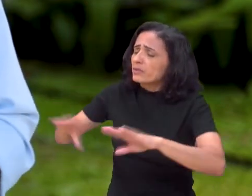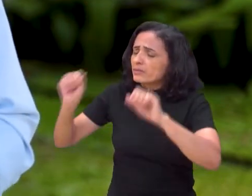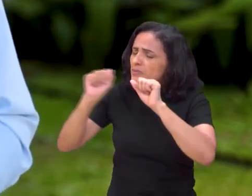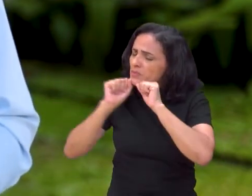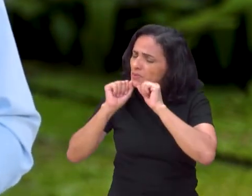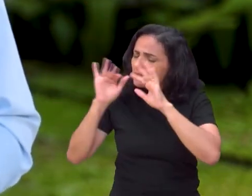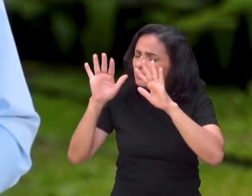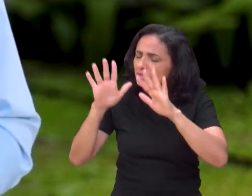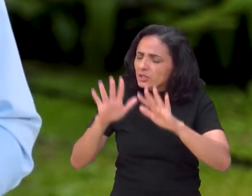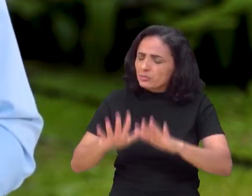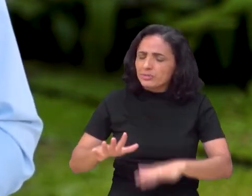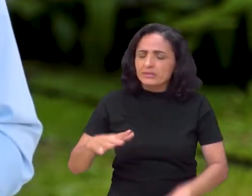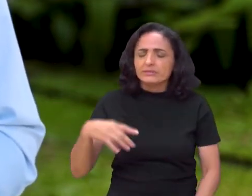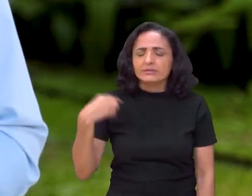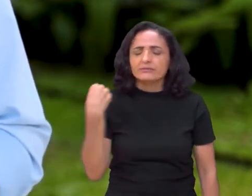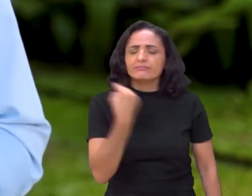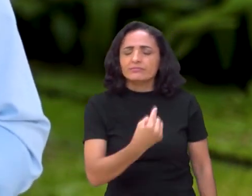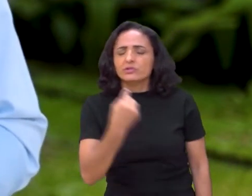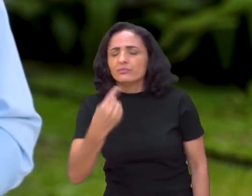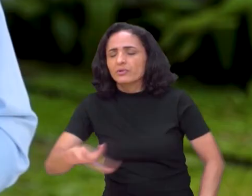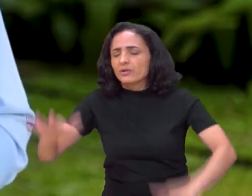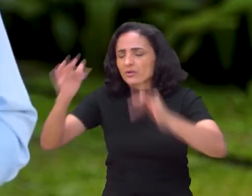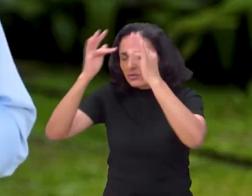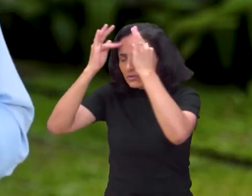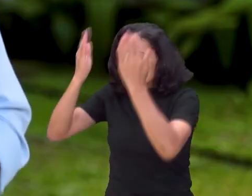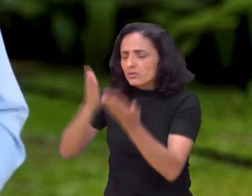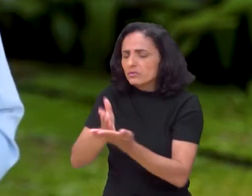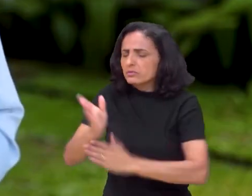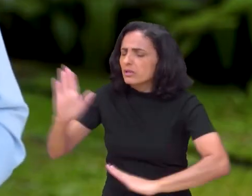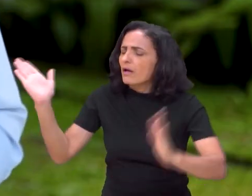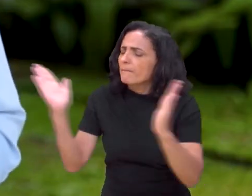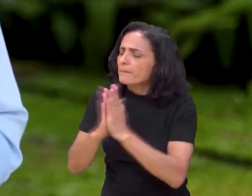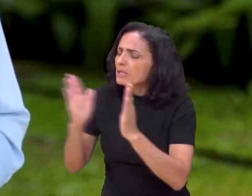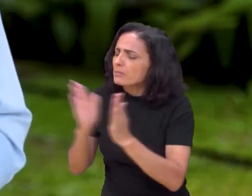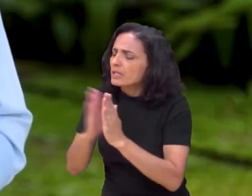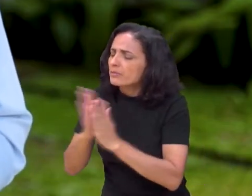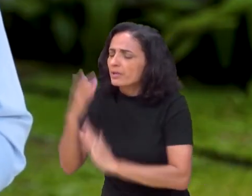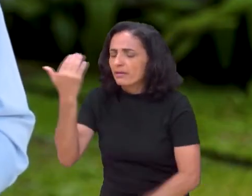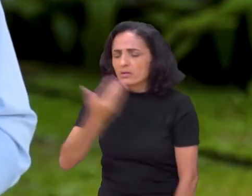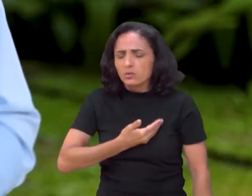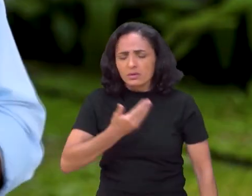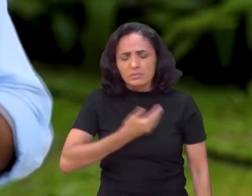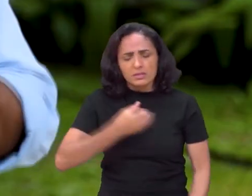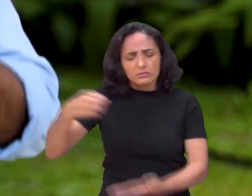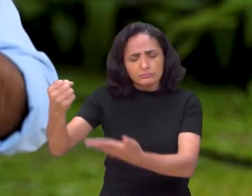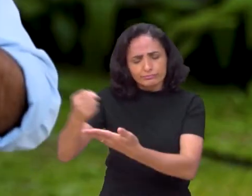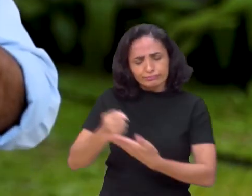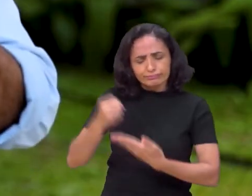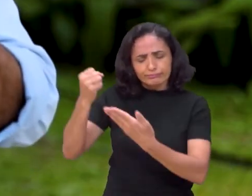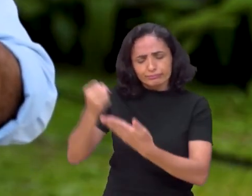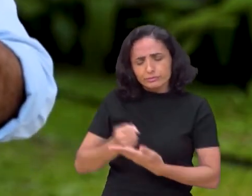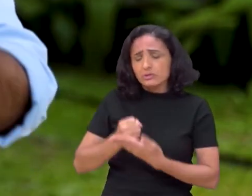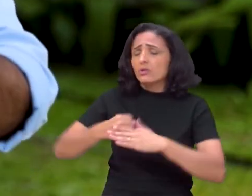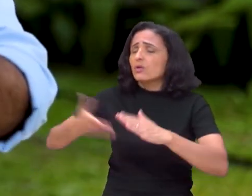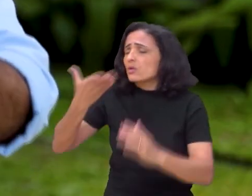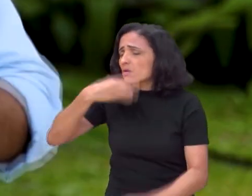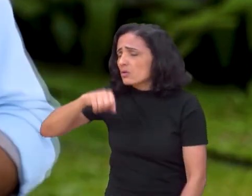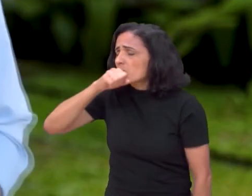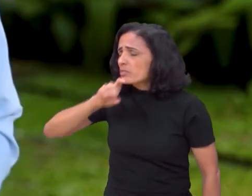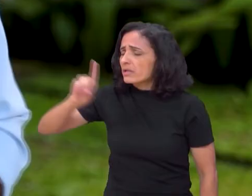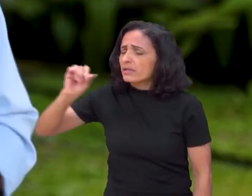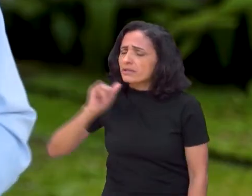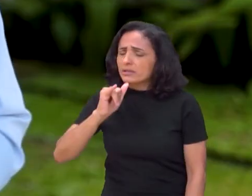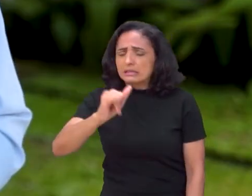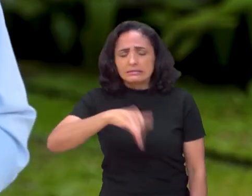nós, tu és o fiel intercessor, tu és o amigo nas horas difíceis. Ó Pai Santo e Eterno, entra no coração